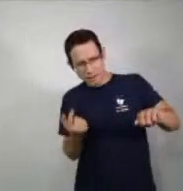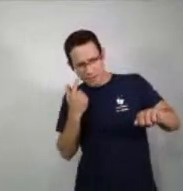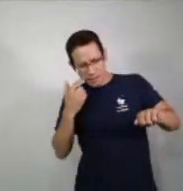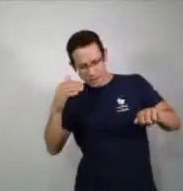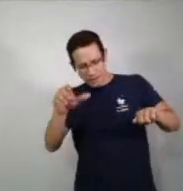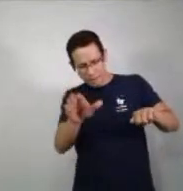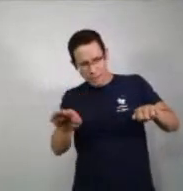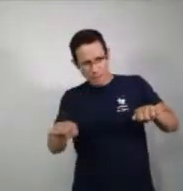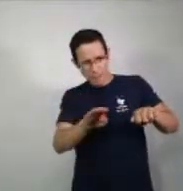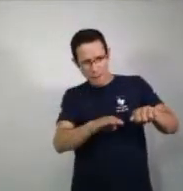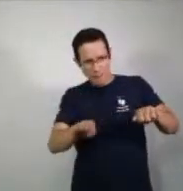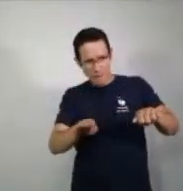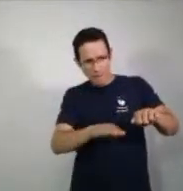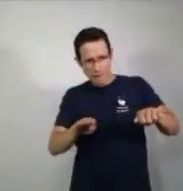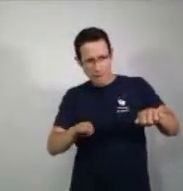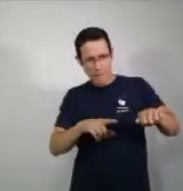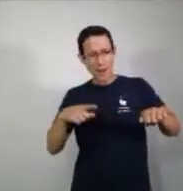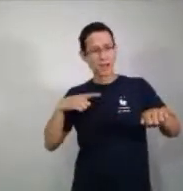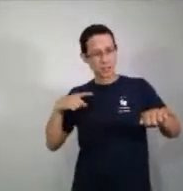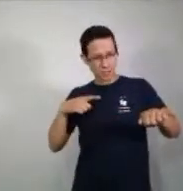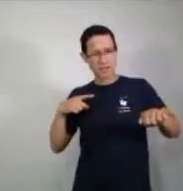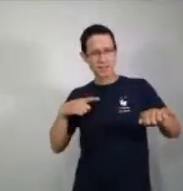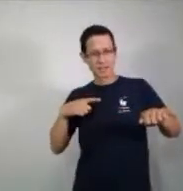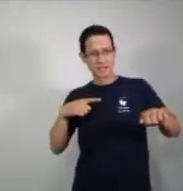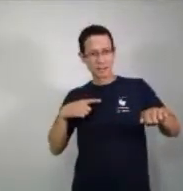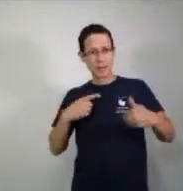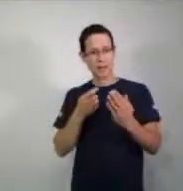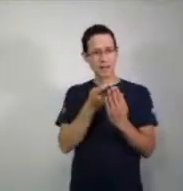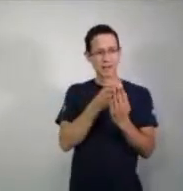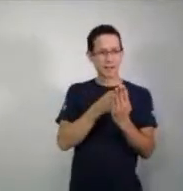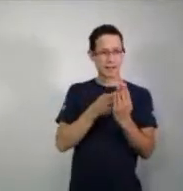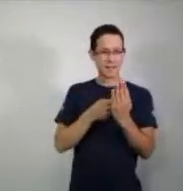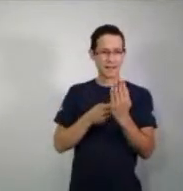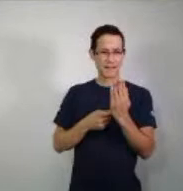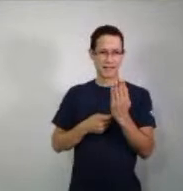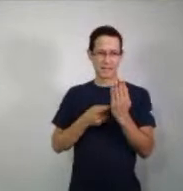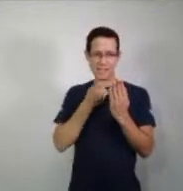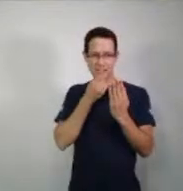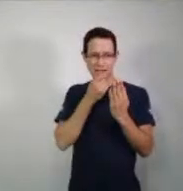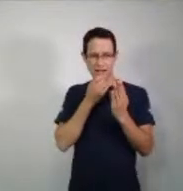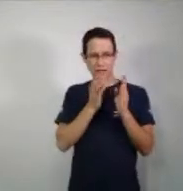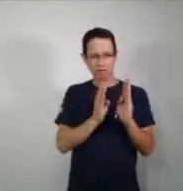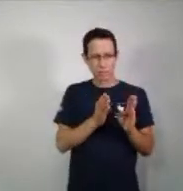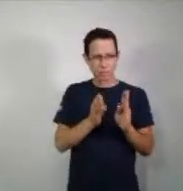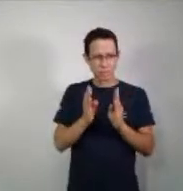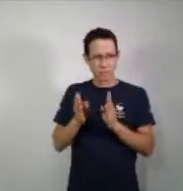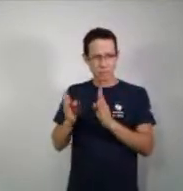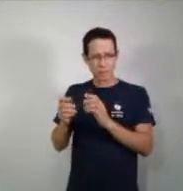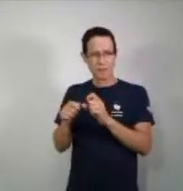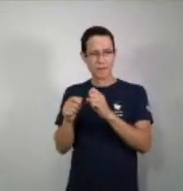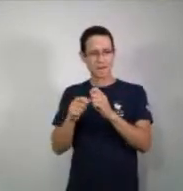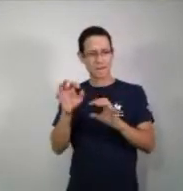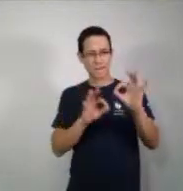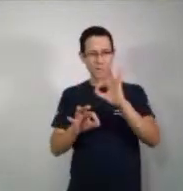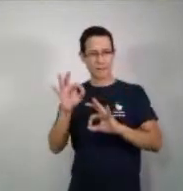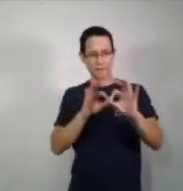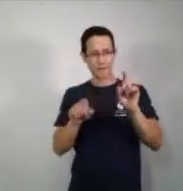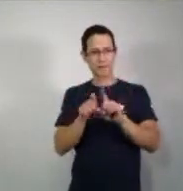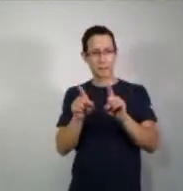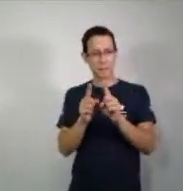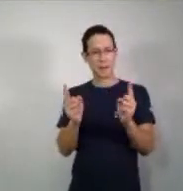pequenininhos assim. Em que ele escrevia com uma letra muito organizadinha e fazia muitas coisas também